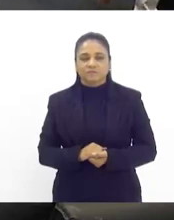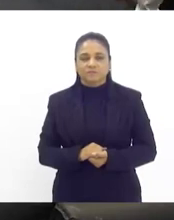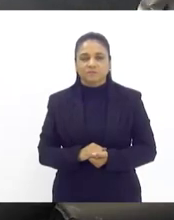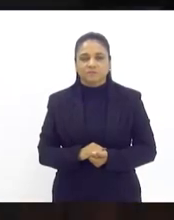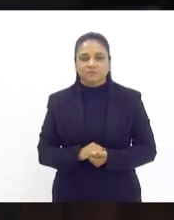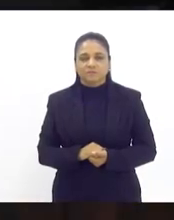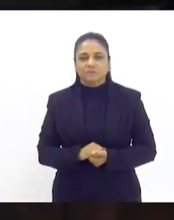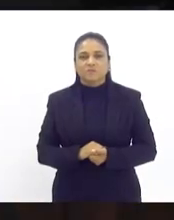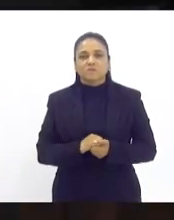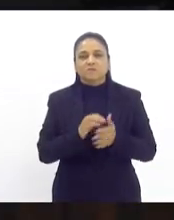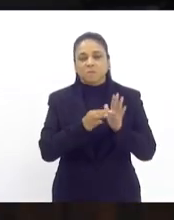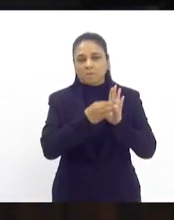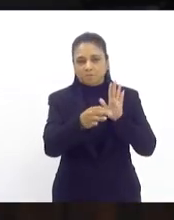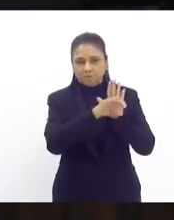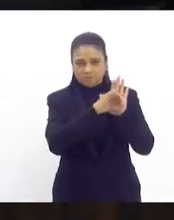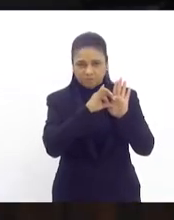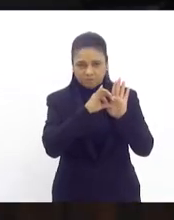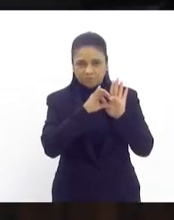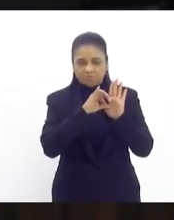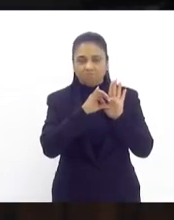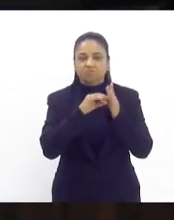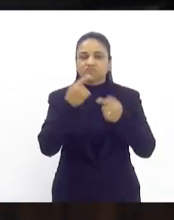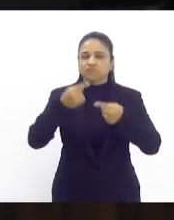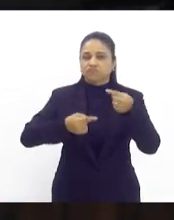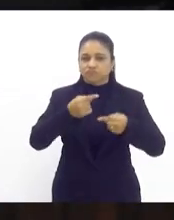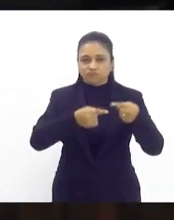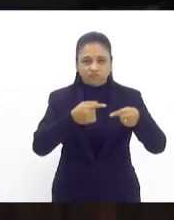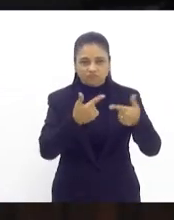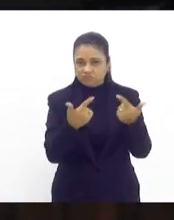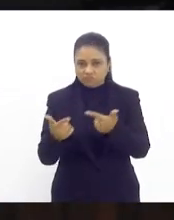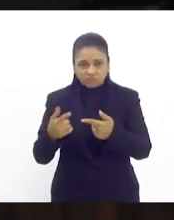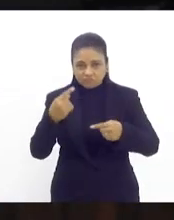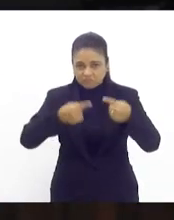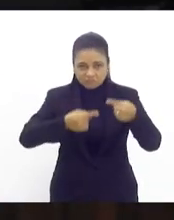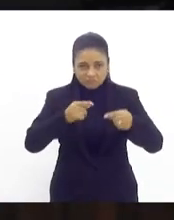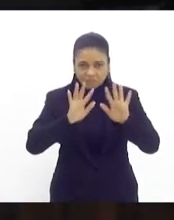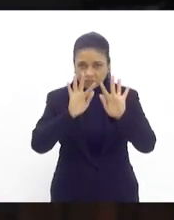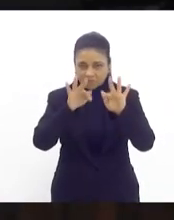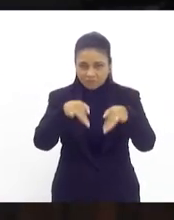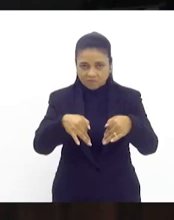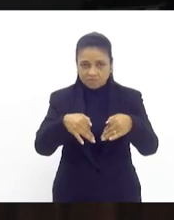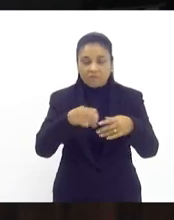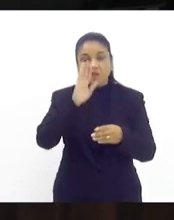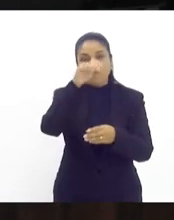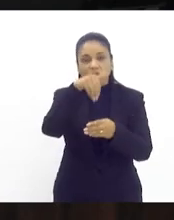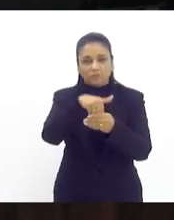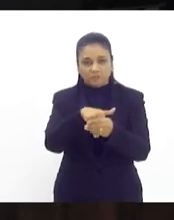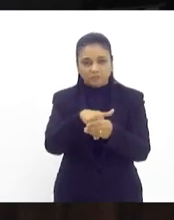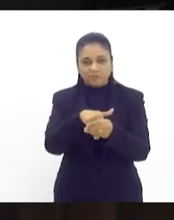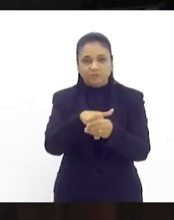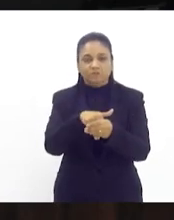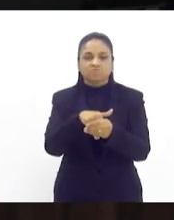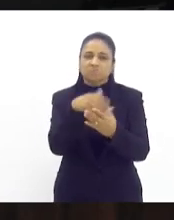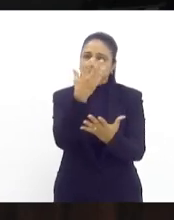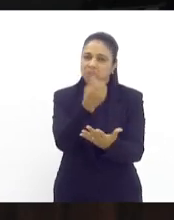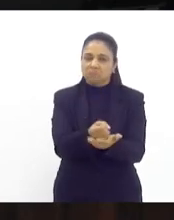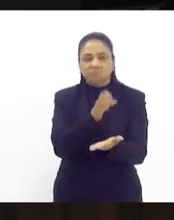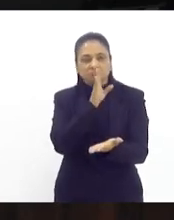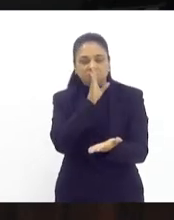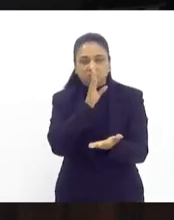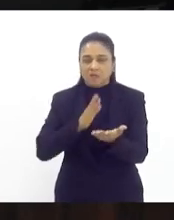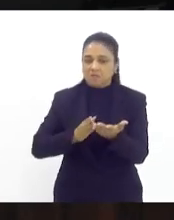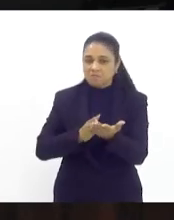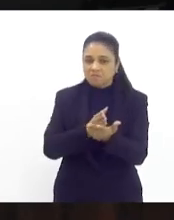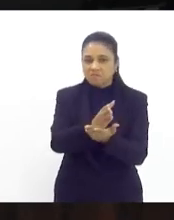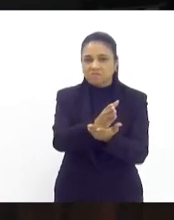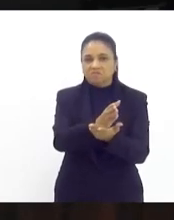Com os pareceres emitidos, em discussão. Não havendo quem queira discutir, encerrada a discussão, em votação. Senhores que aprovam e permaneçam como estão.